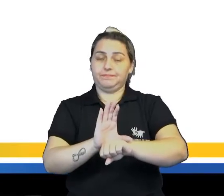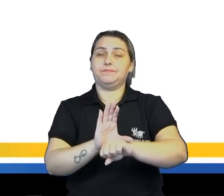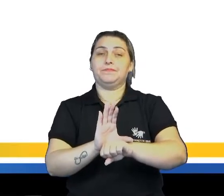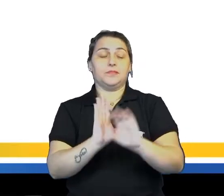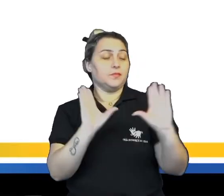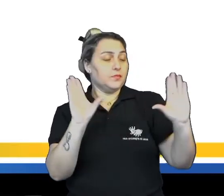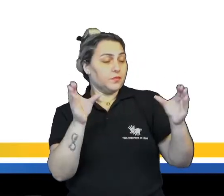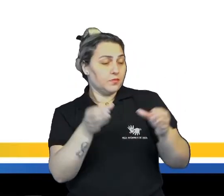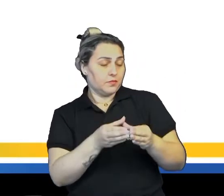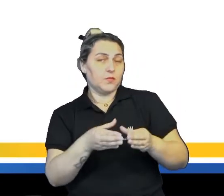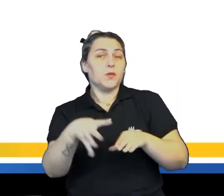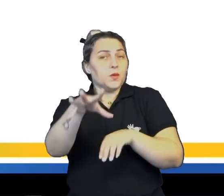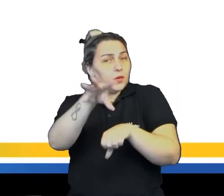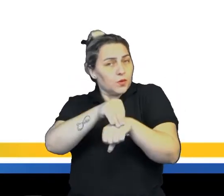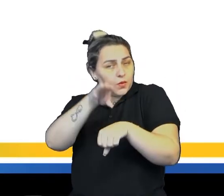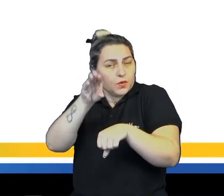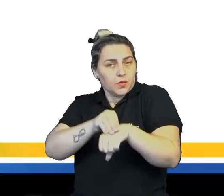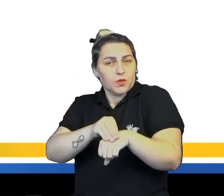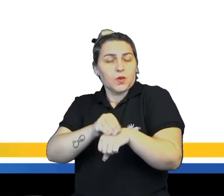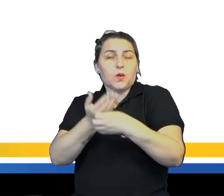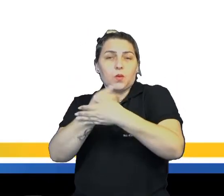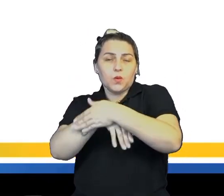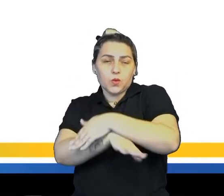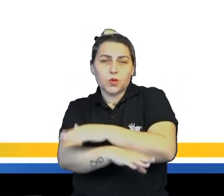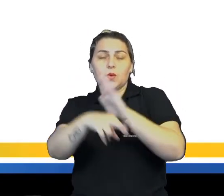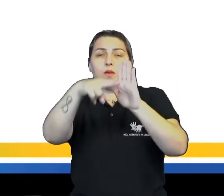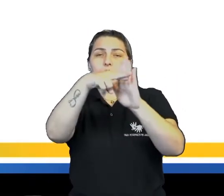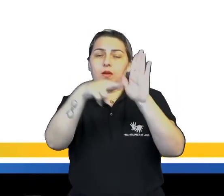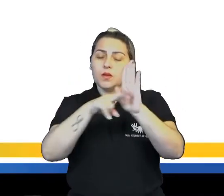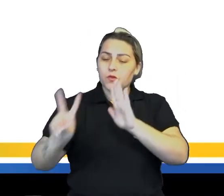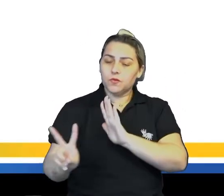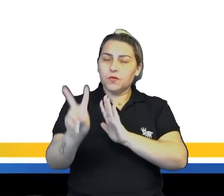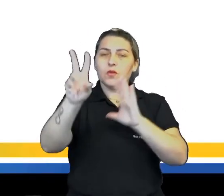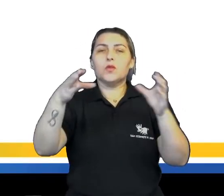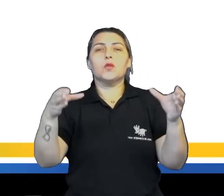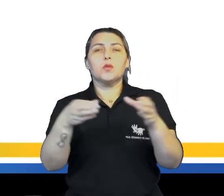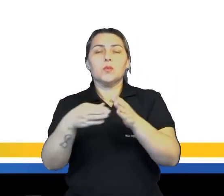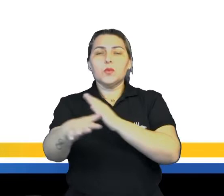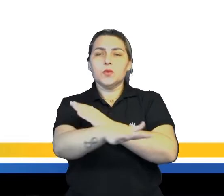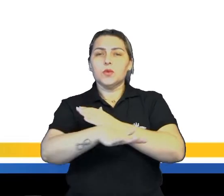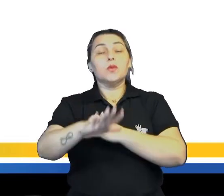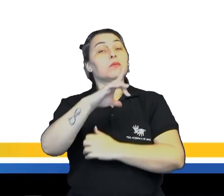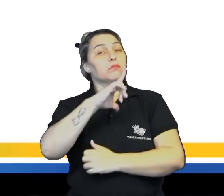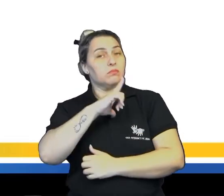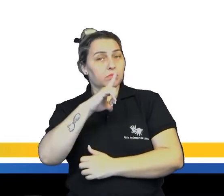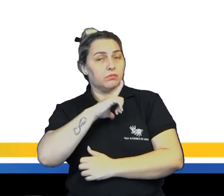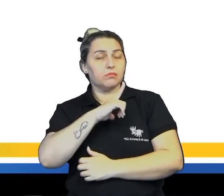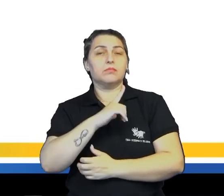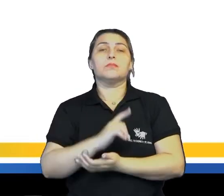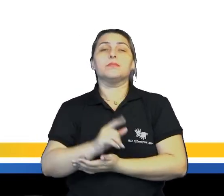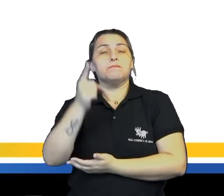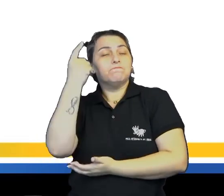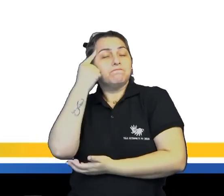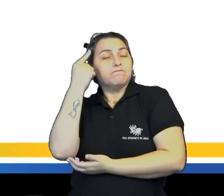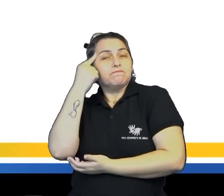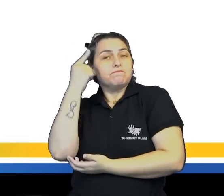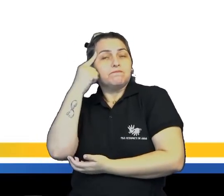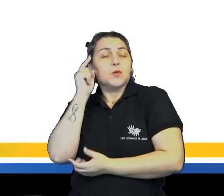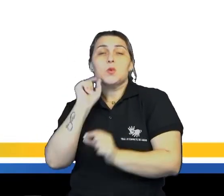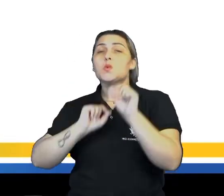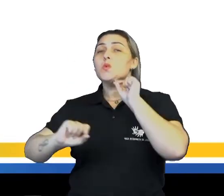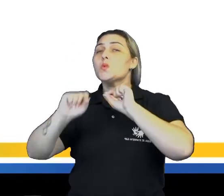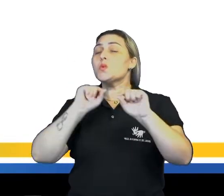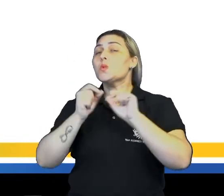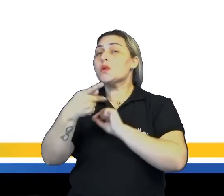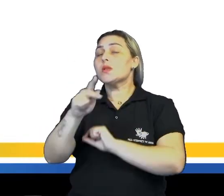É o conjunto de conhecimentos, costumes, normas e valores que um grupo ou sociedade possui. A reflexão seria do que